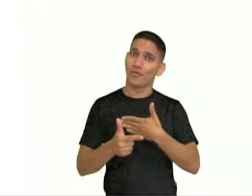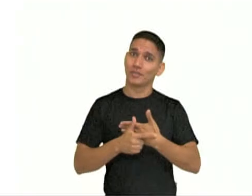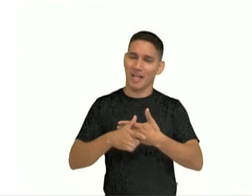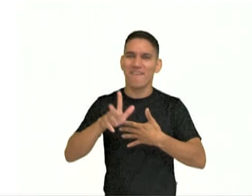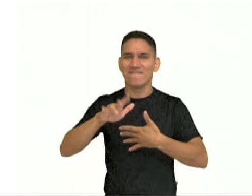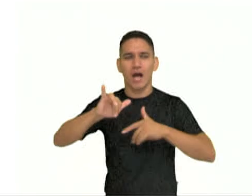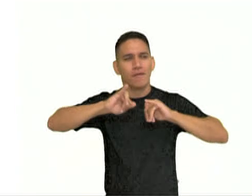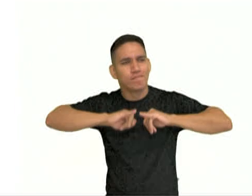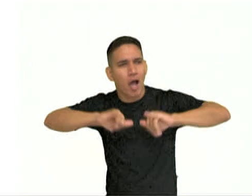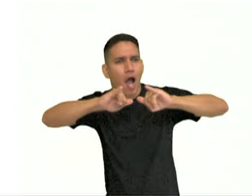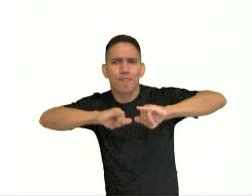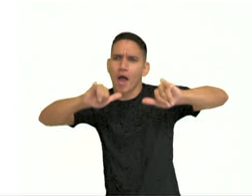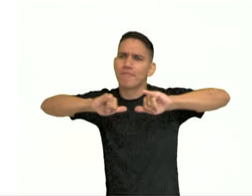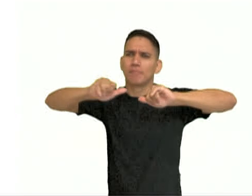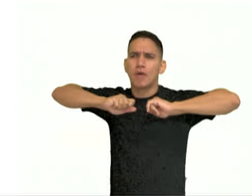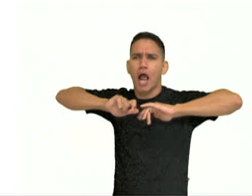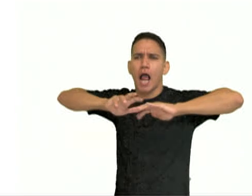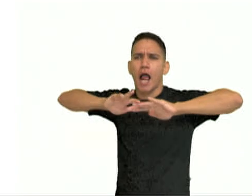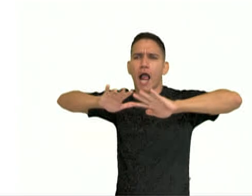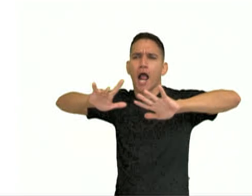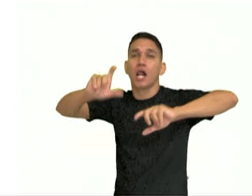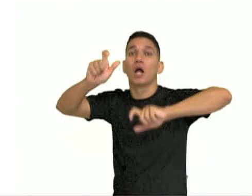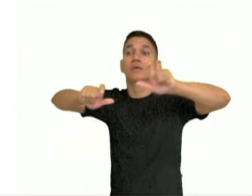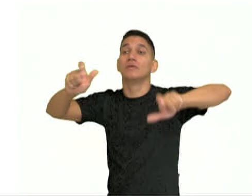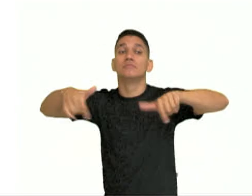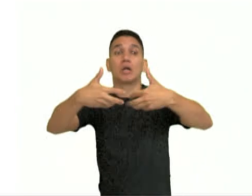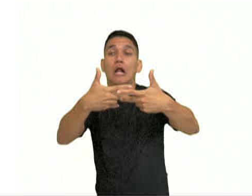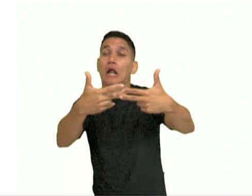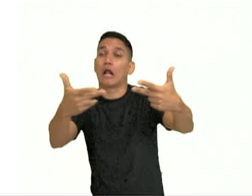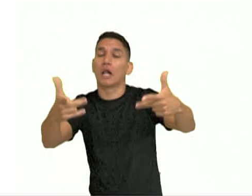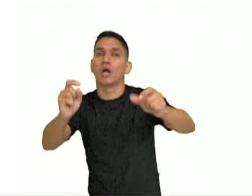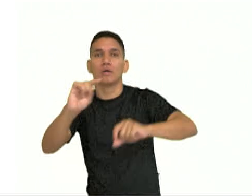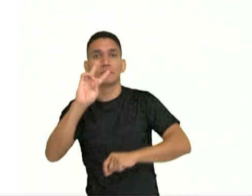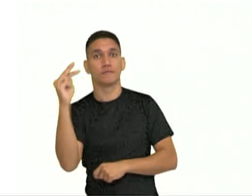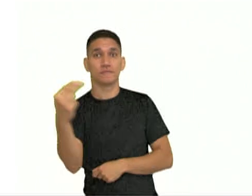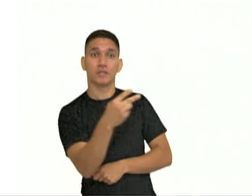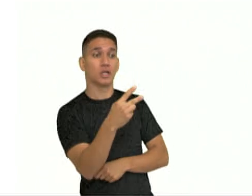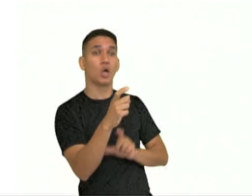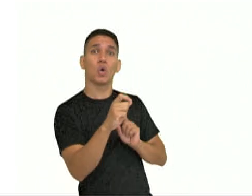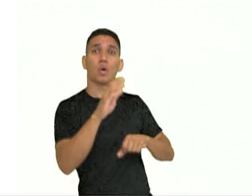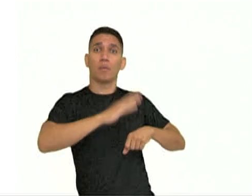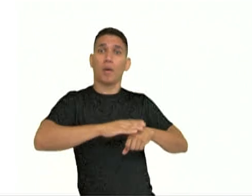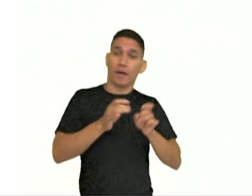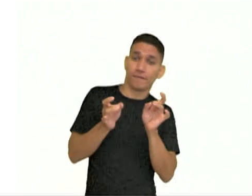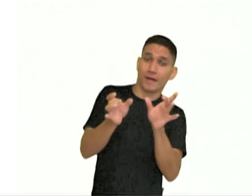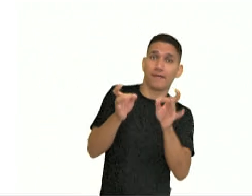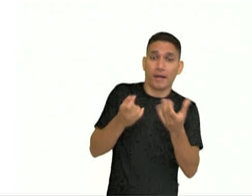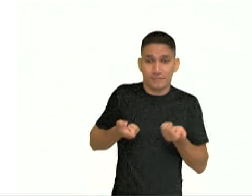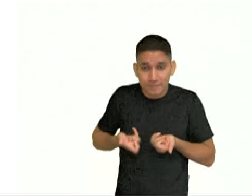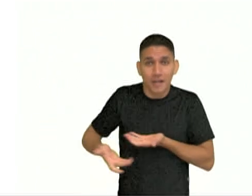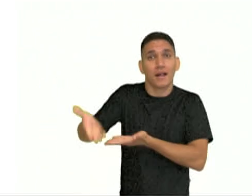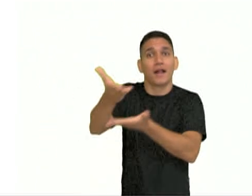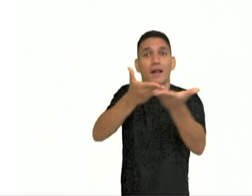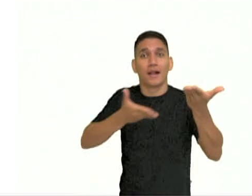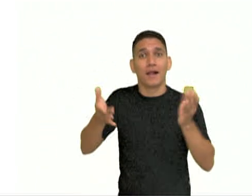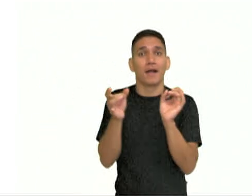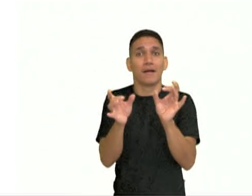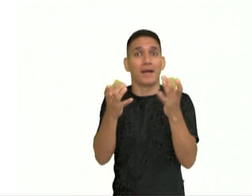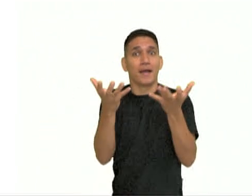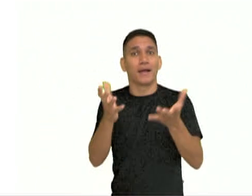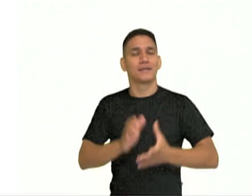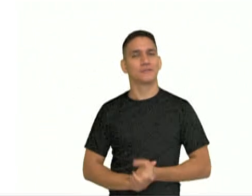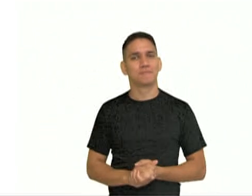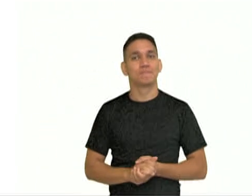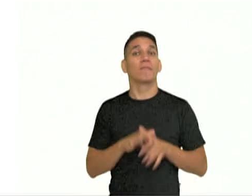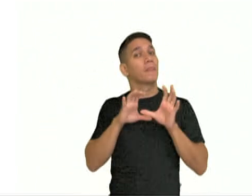divulgar, vai dar condições para que o mercado conheça o quê? o seu produto, o produto que se quer vender.